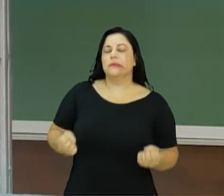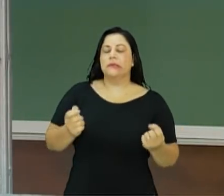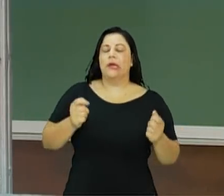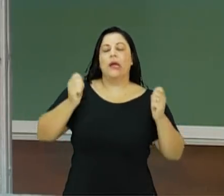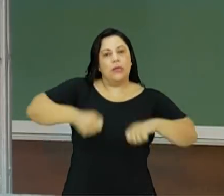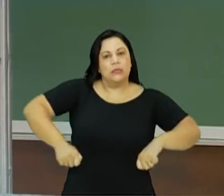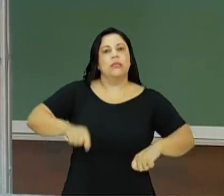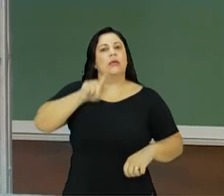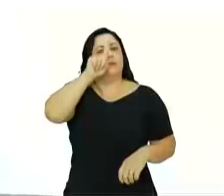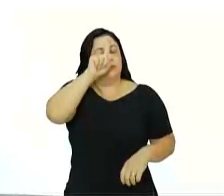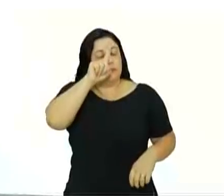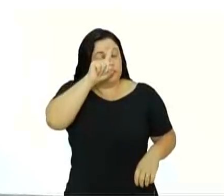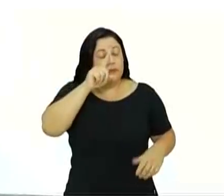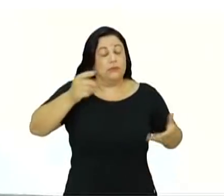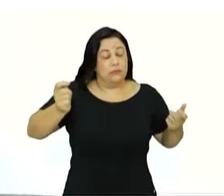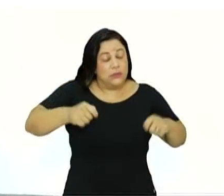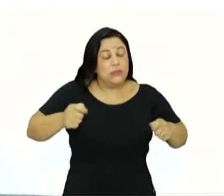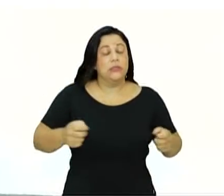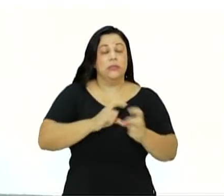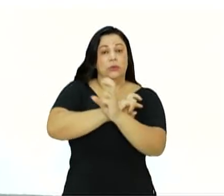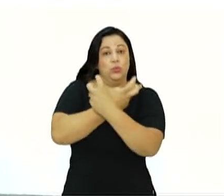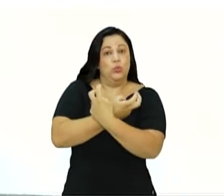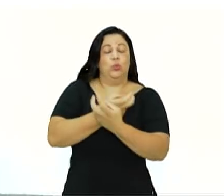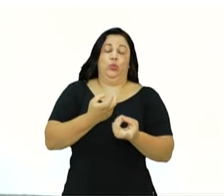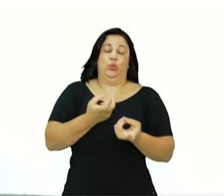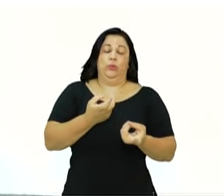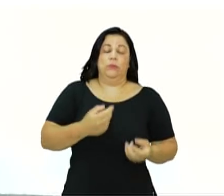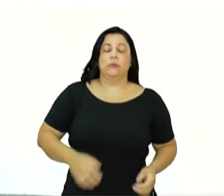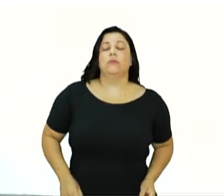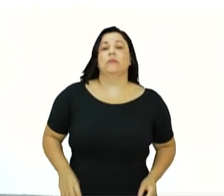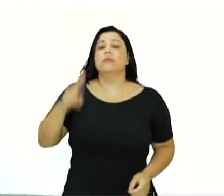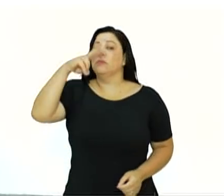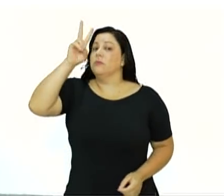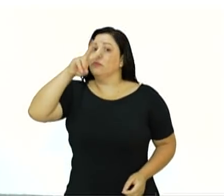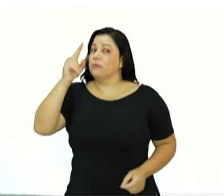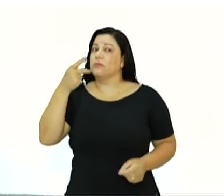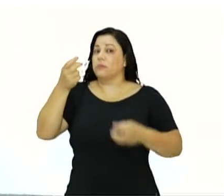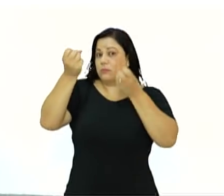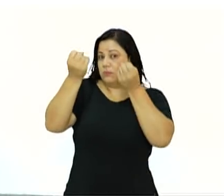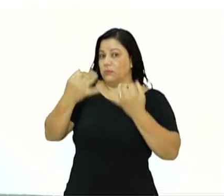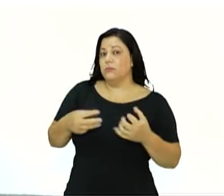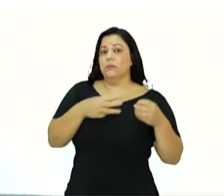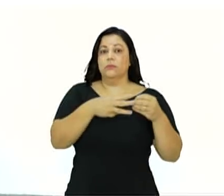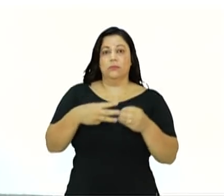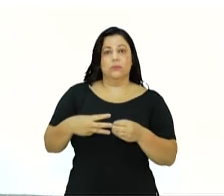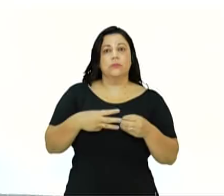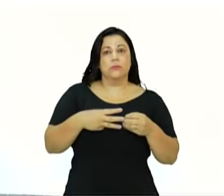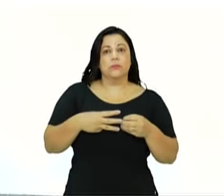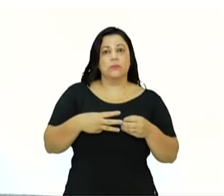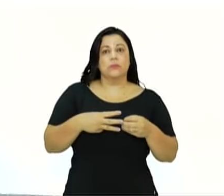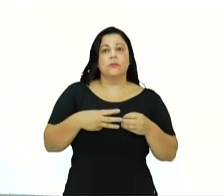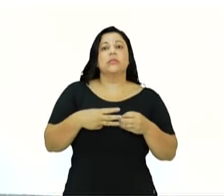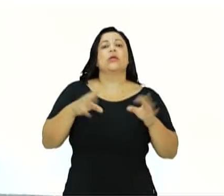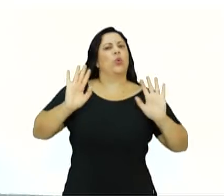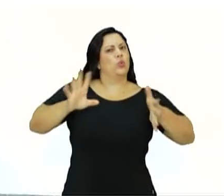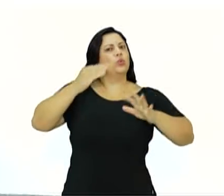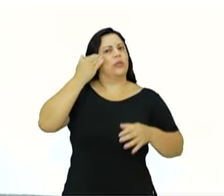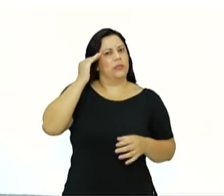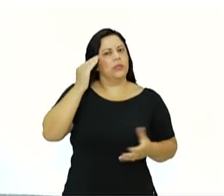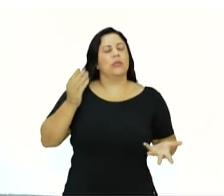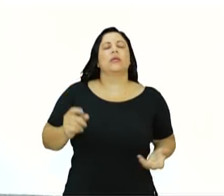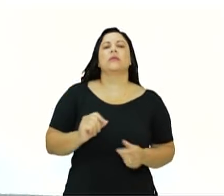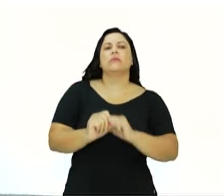parte que podem danificar o osso também, ok? Então, só lembrando lá que nós falamos das células, né? A gente já entendeu ali que